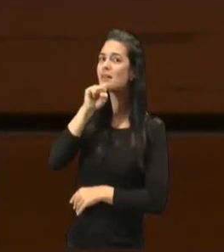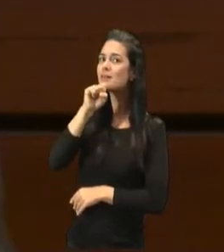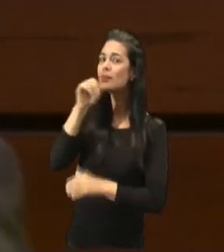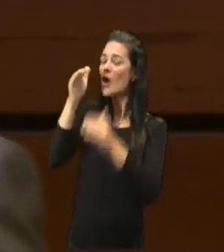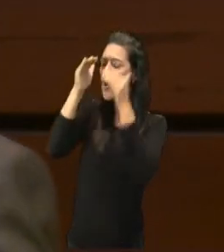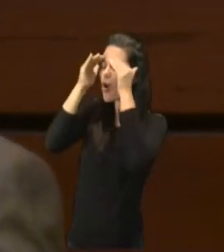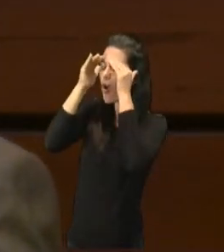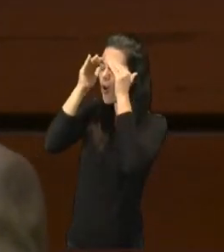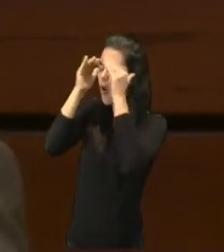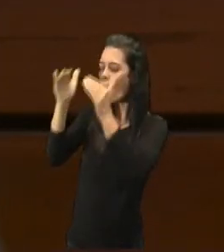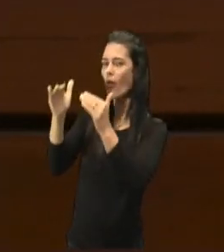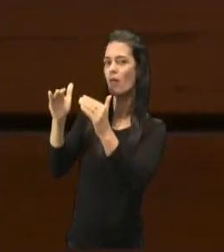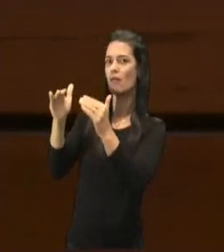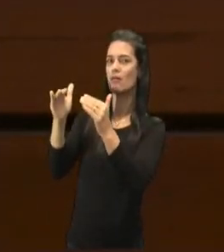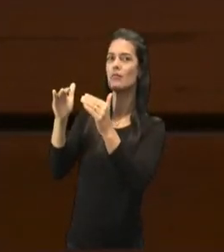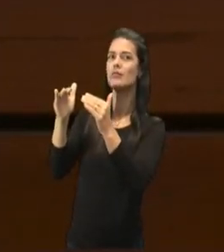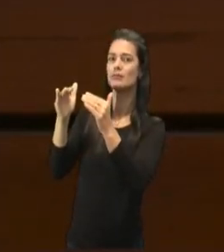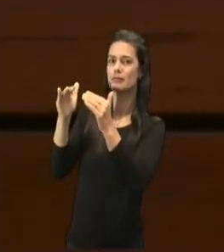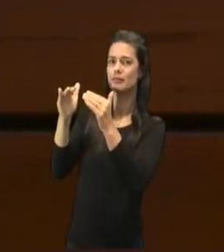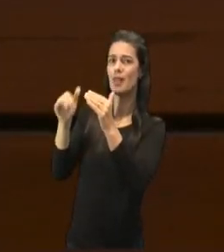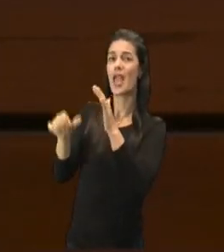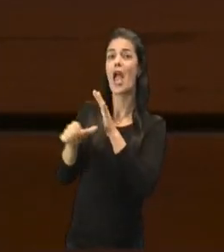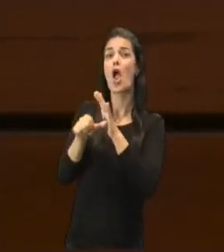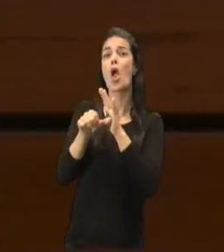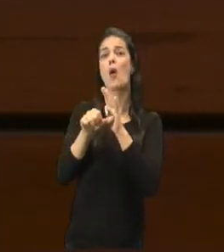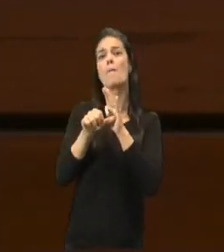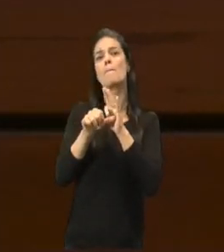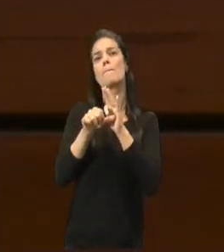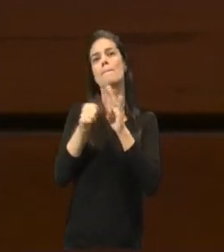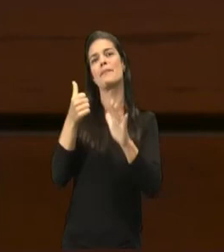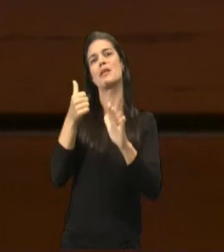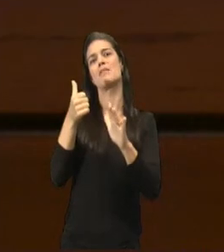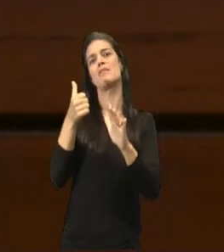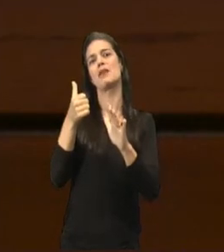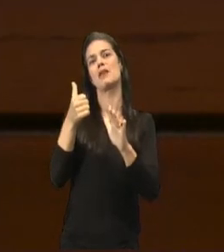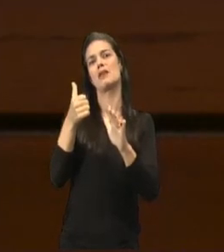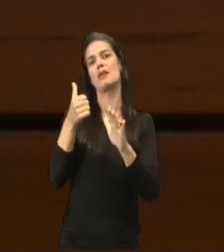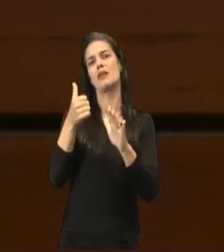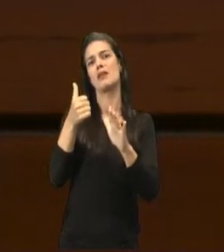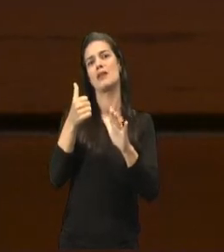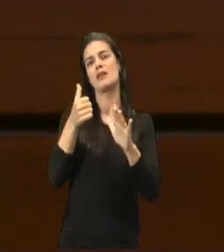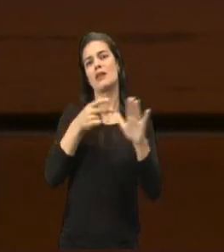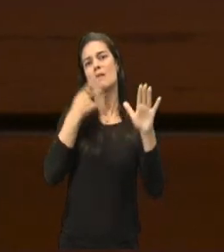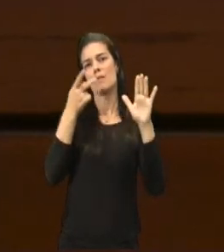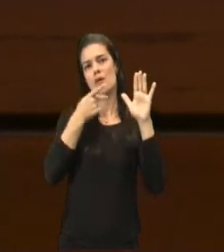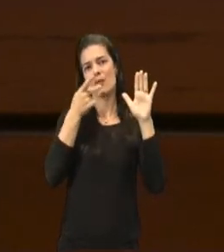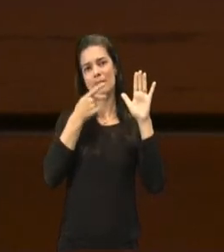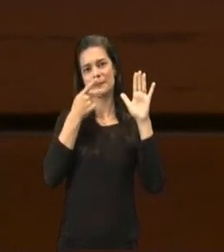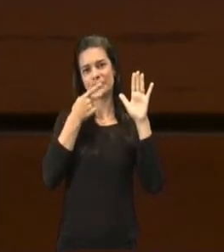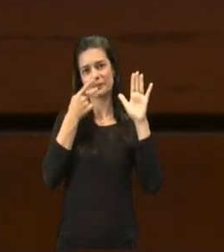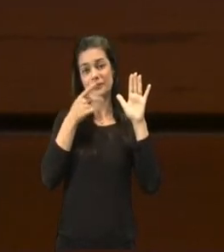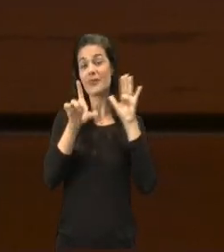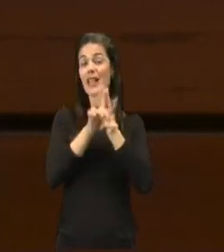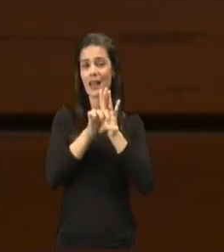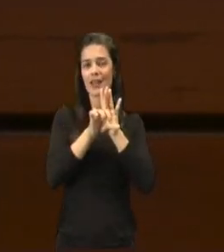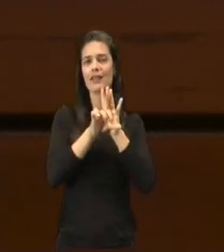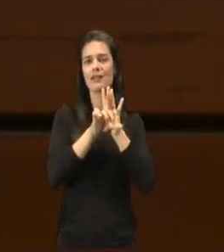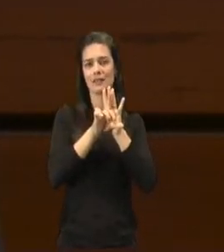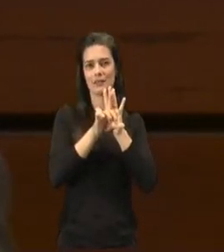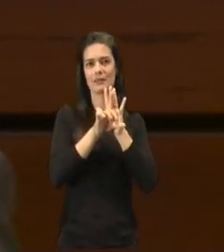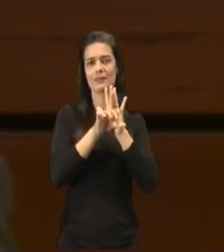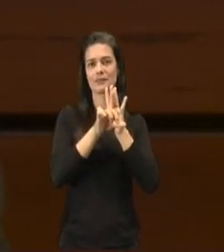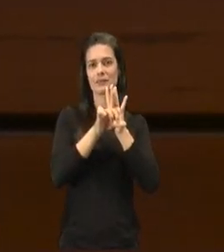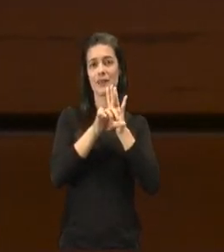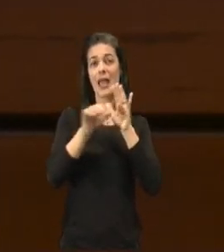teu pai e a tua mãe. Este é o primeiro mandamento com promessa, para que tudo te corra bem e